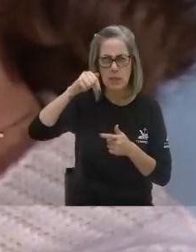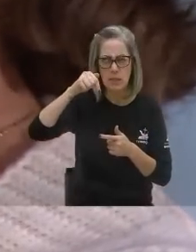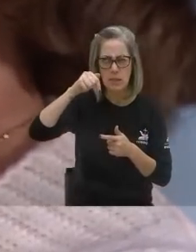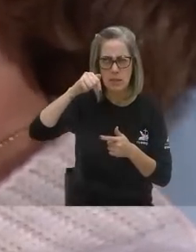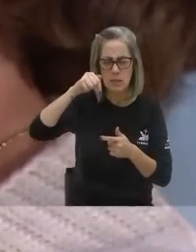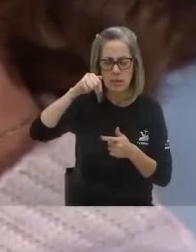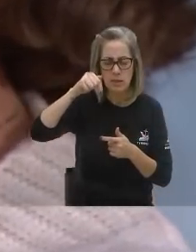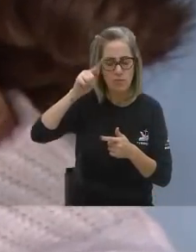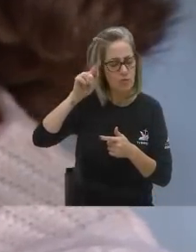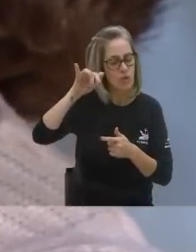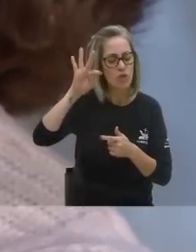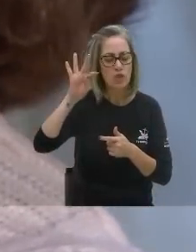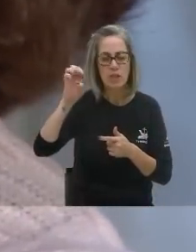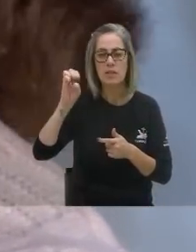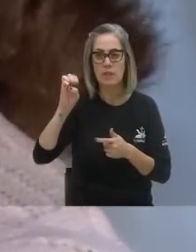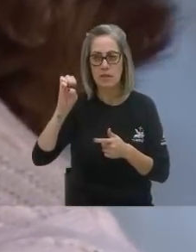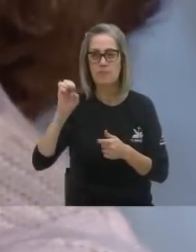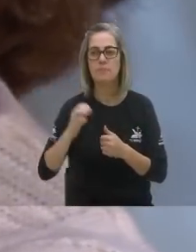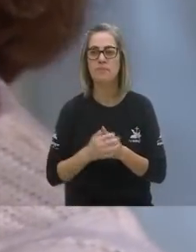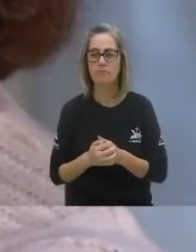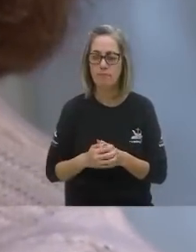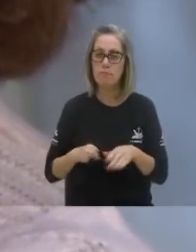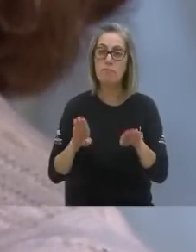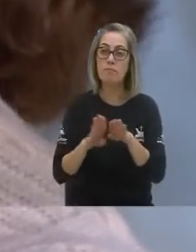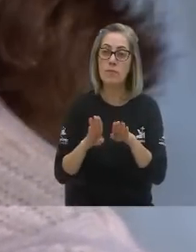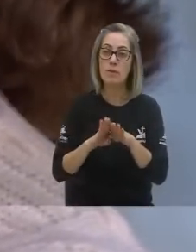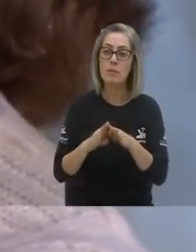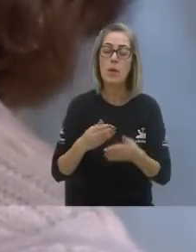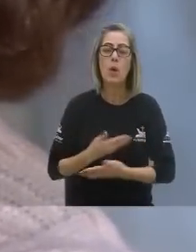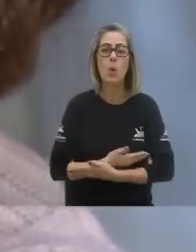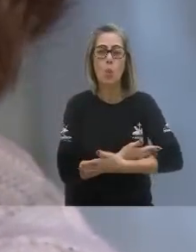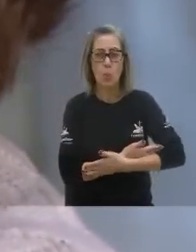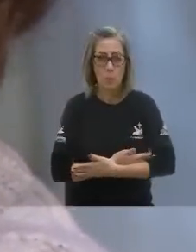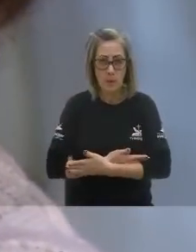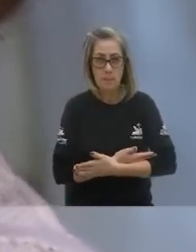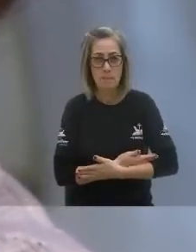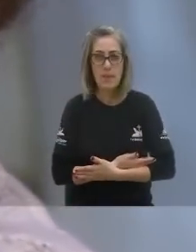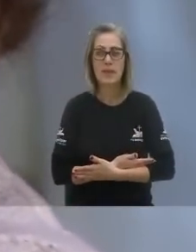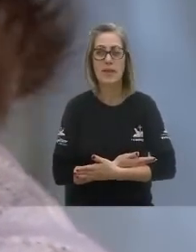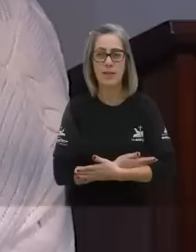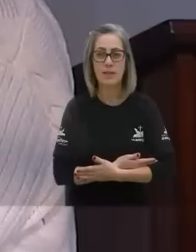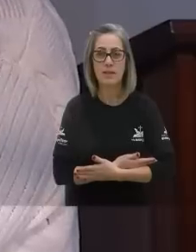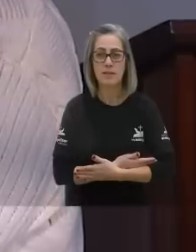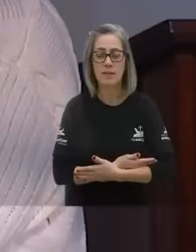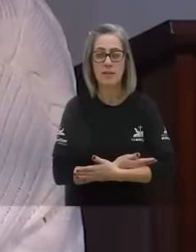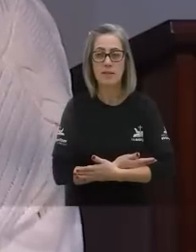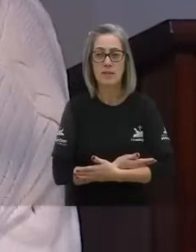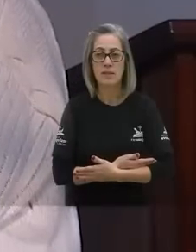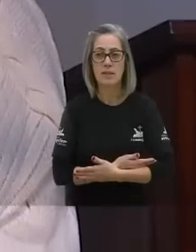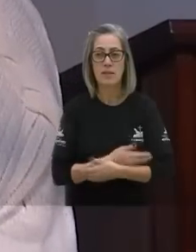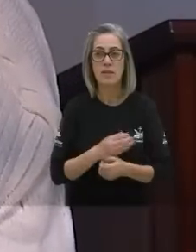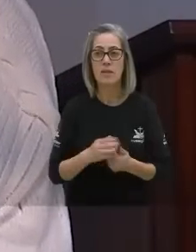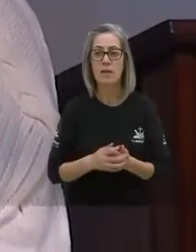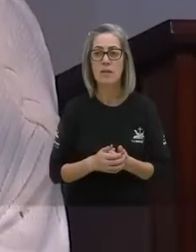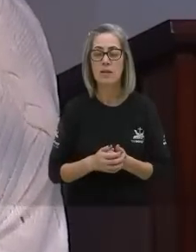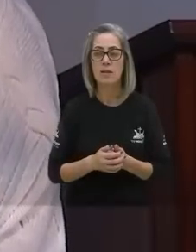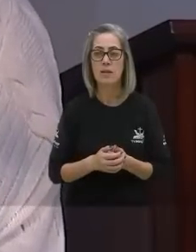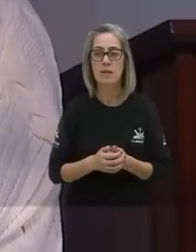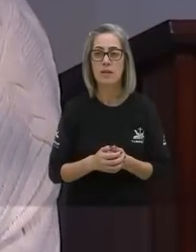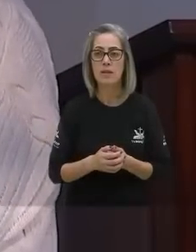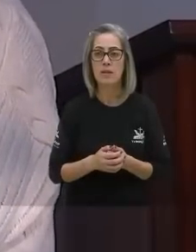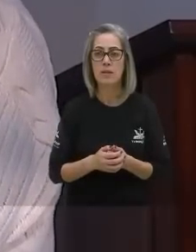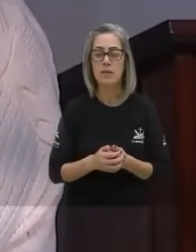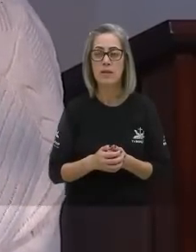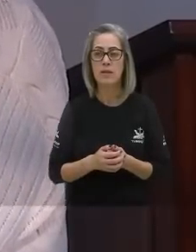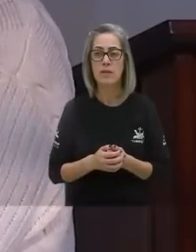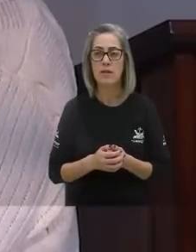um bebezinho que tinha nascido de 6 meses e meio, também que estava tinha problema, está curado, em nome de Jesus, precisando dar atenção ao menininho, e